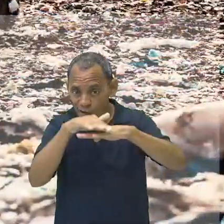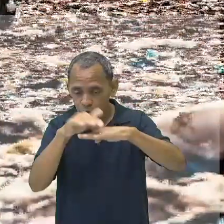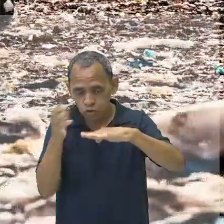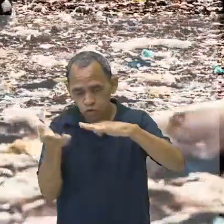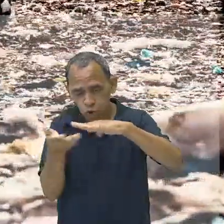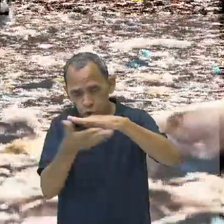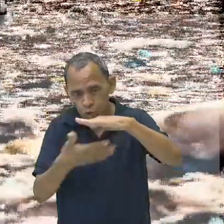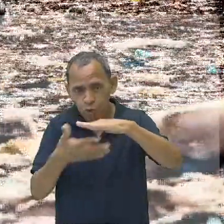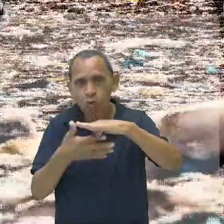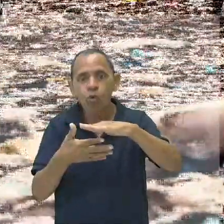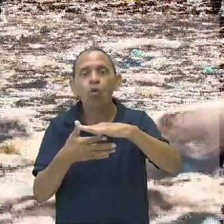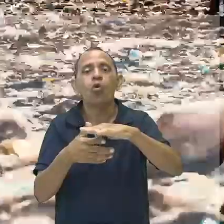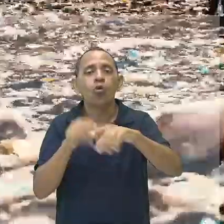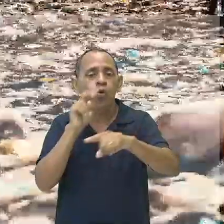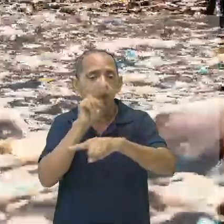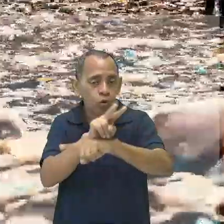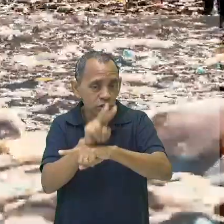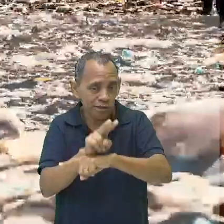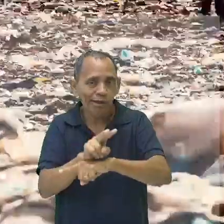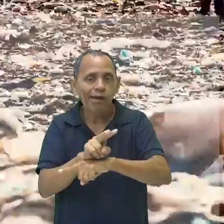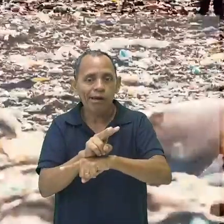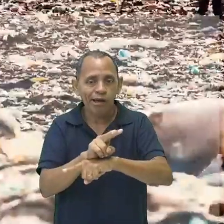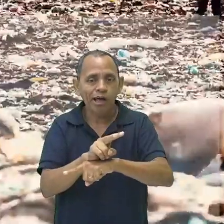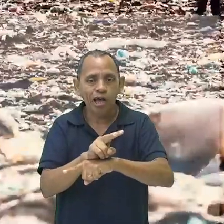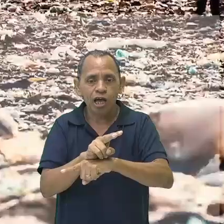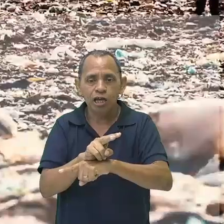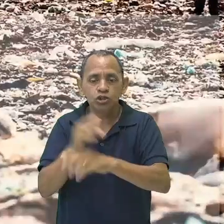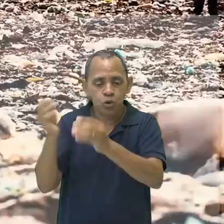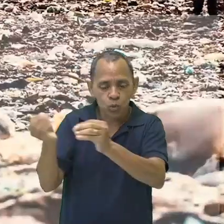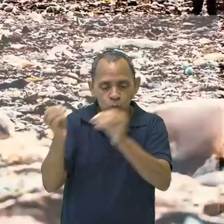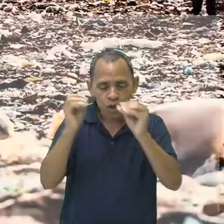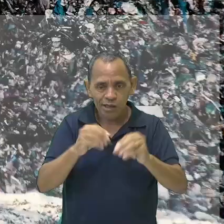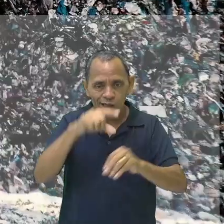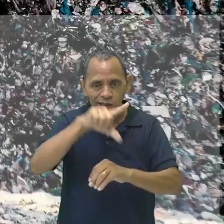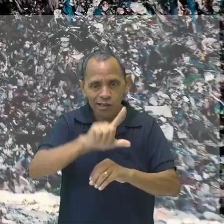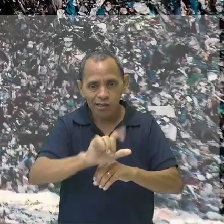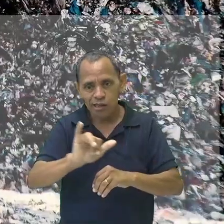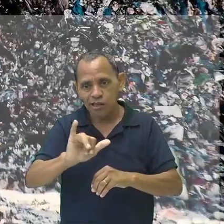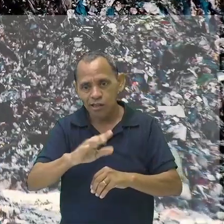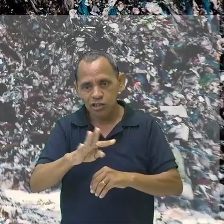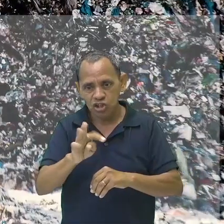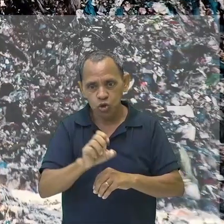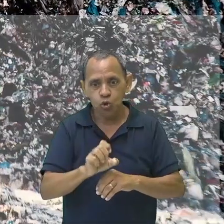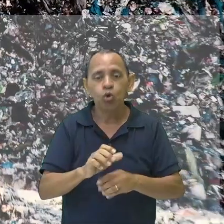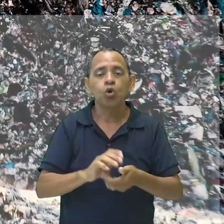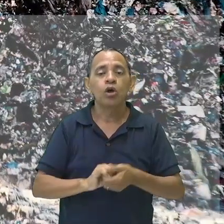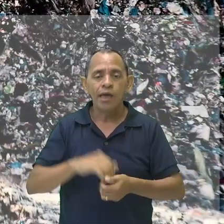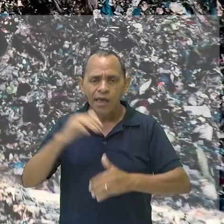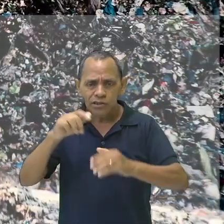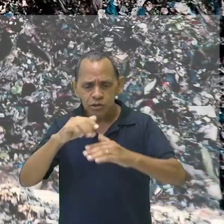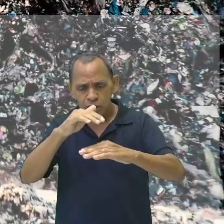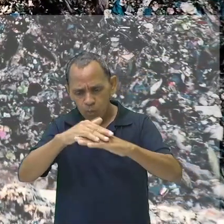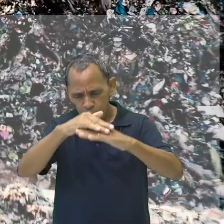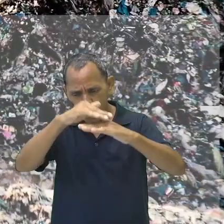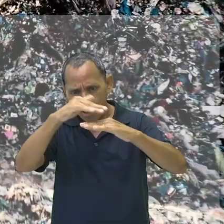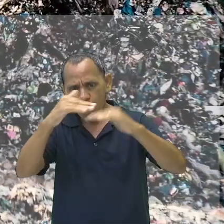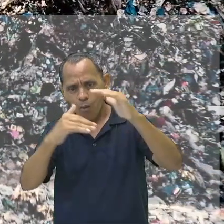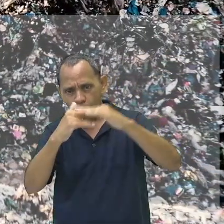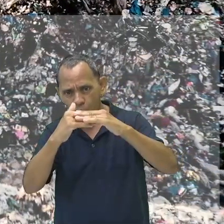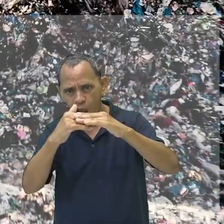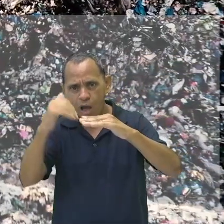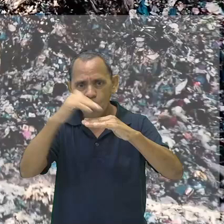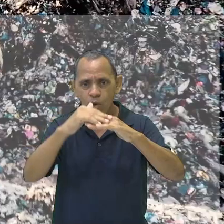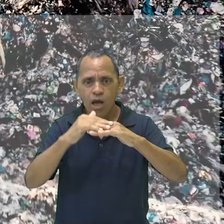em camadas intercaladas com terra, literalmente aterrado. Diferente dos lixões, os aterros são